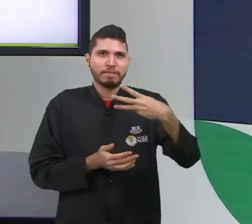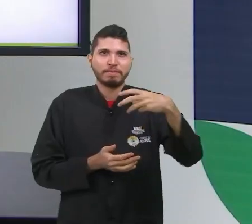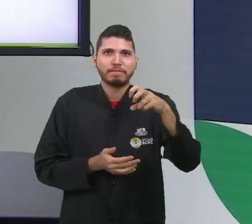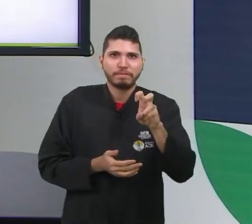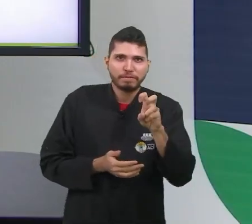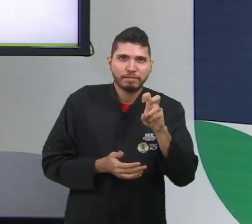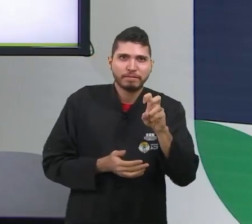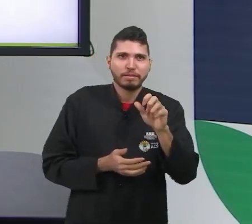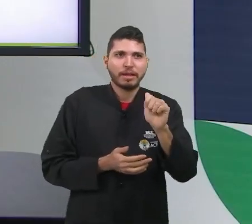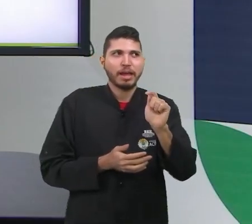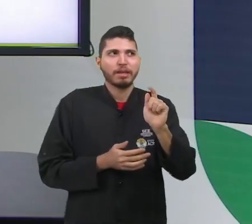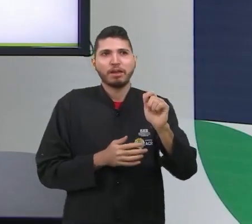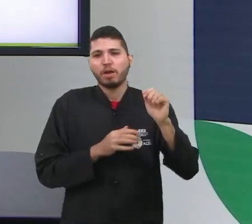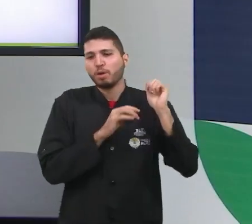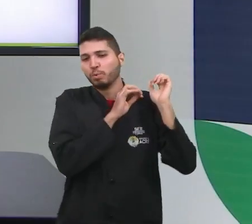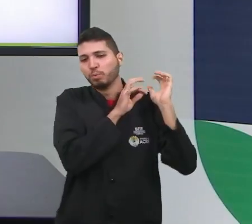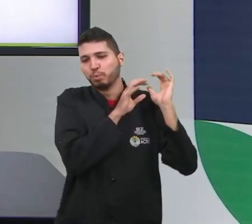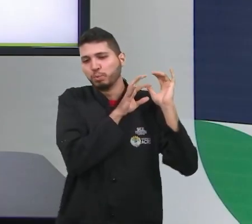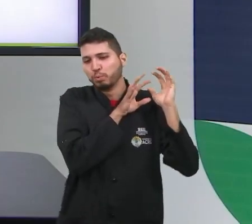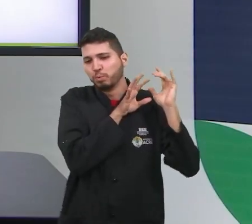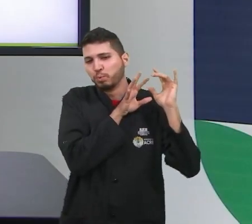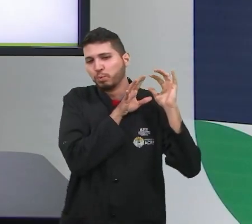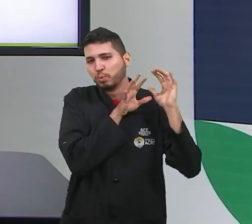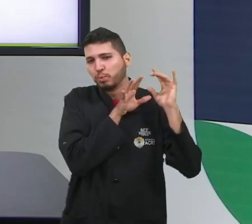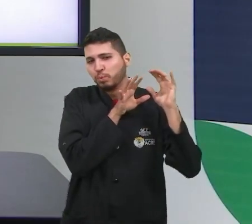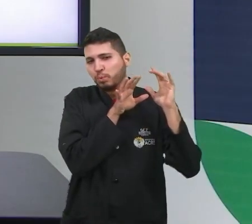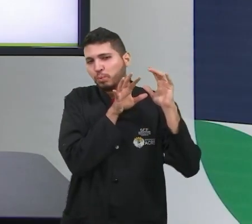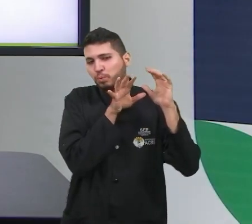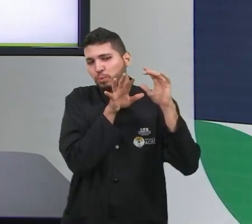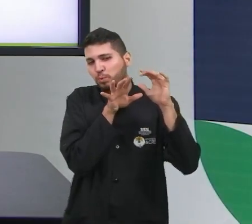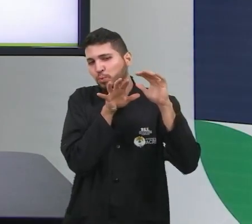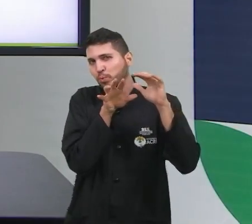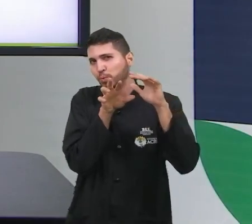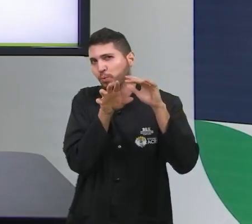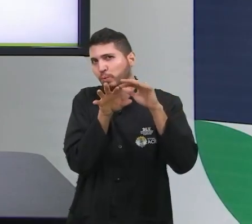polar fria e a temperatura cai drasticamente. Nós,